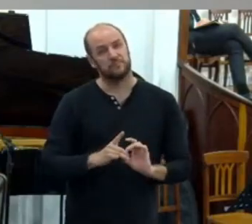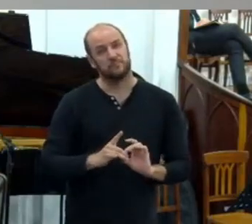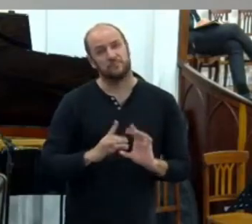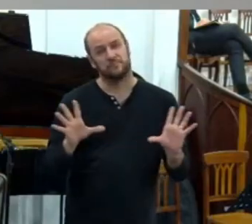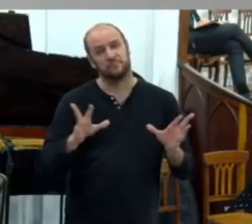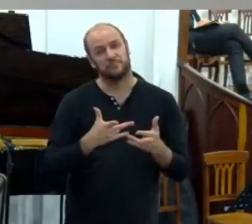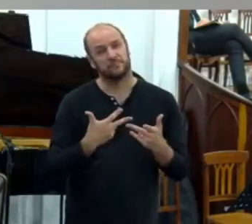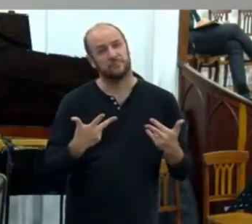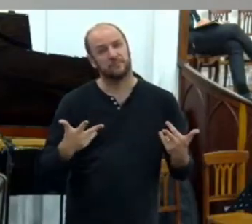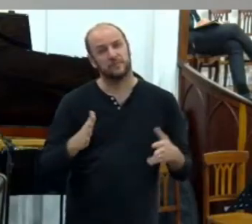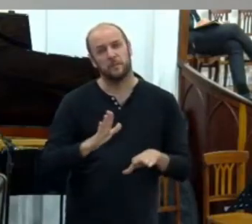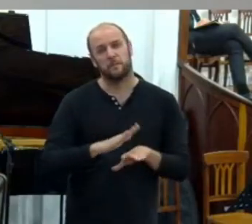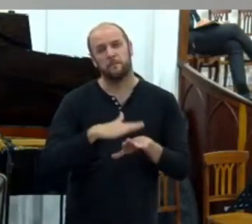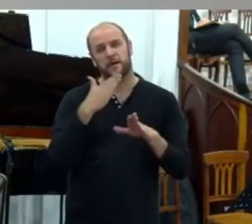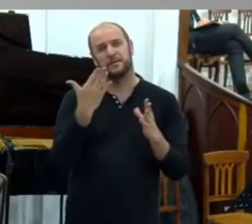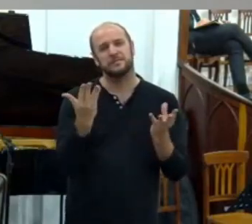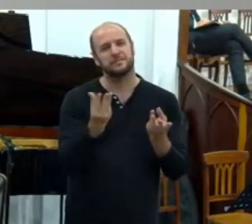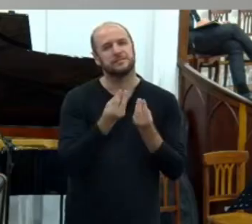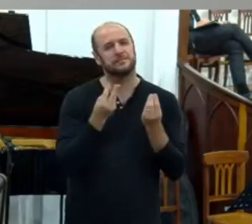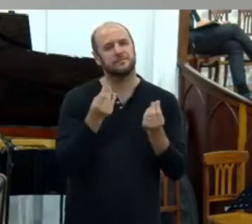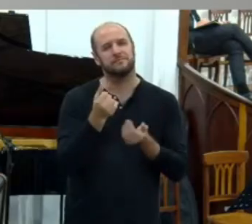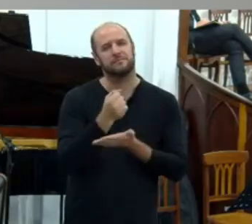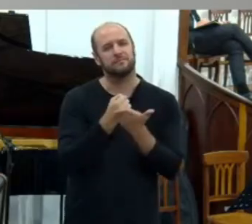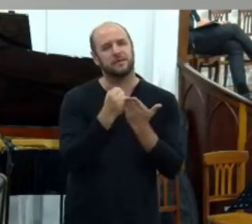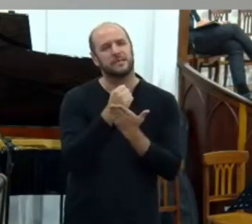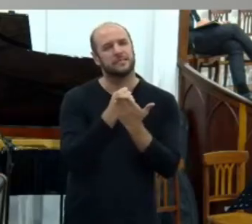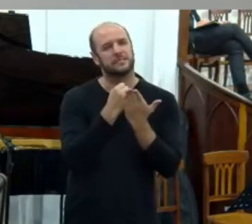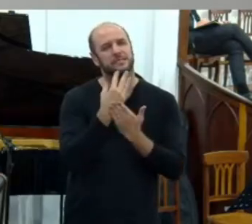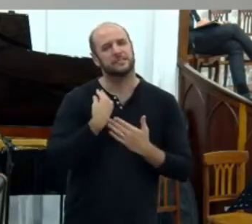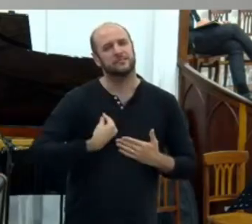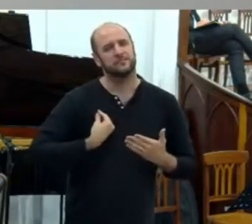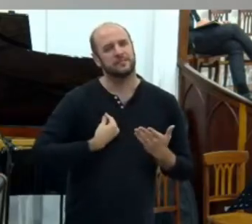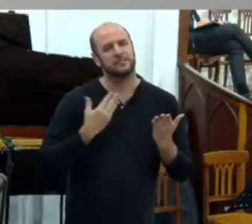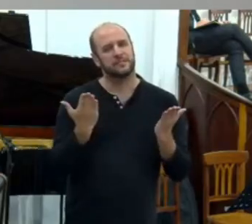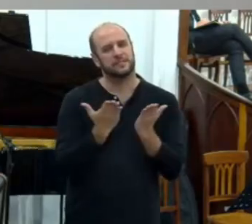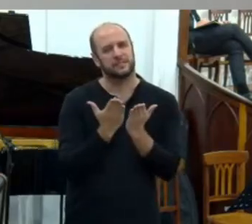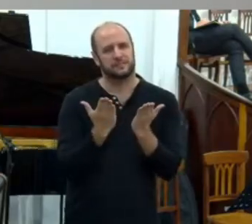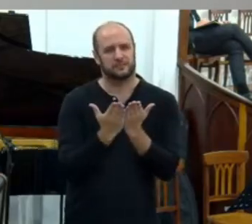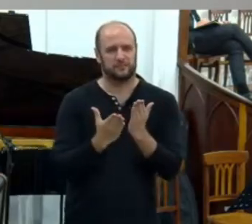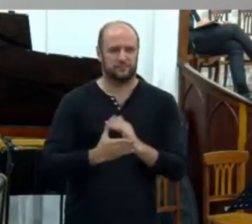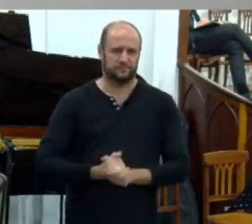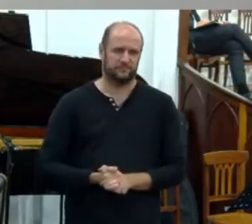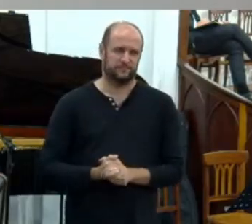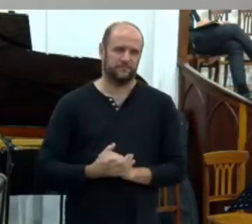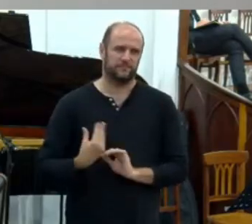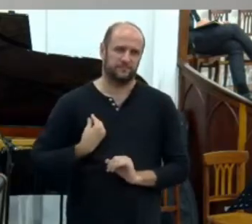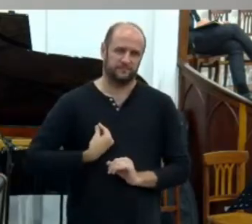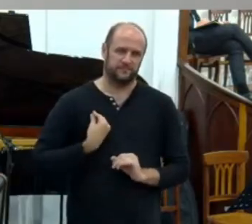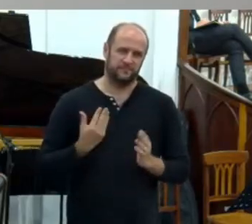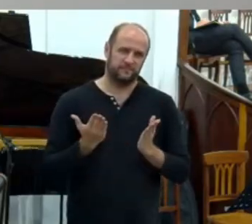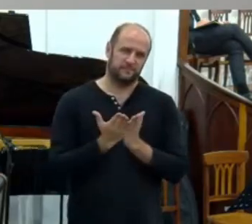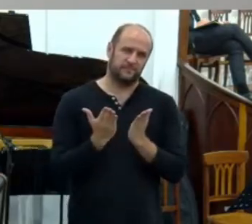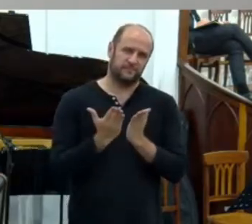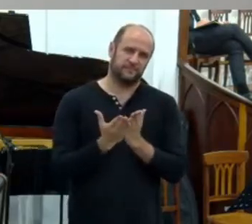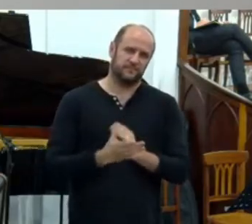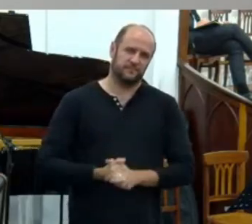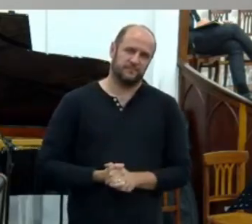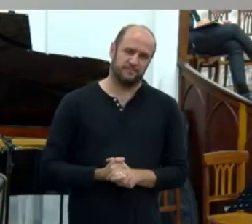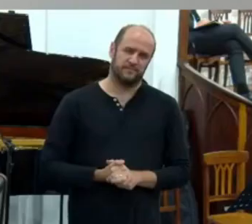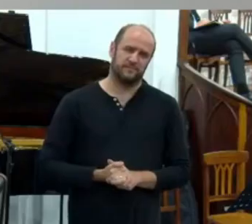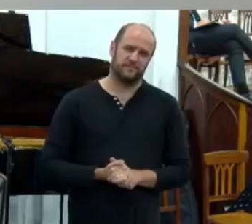das coisas mais essenciais e básicas da vida cristã. Da vida cristã.